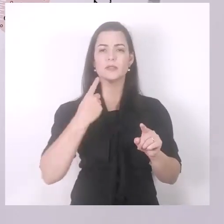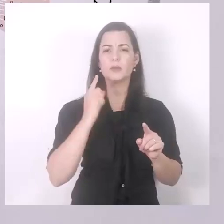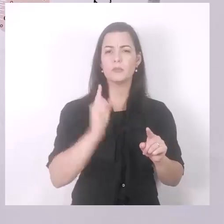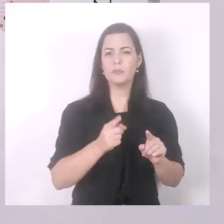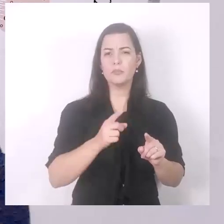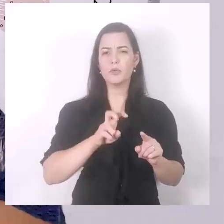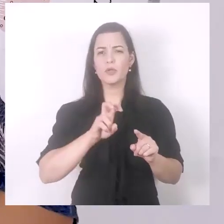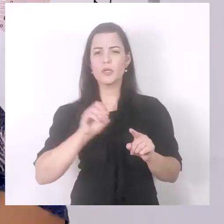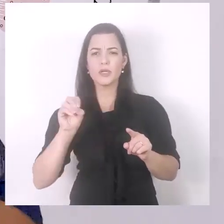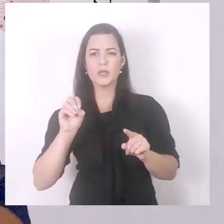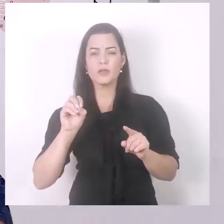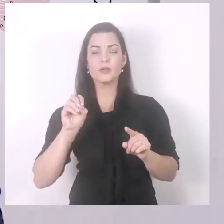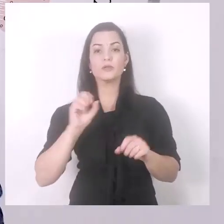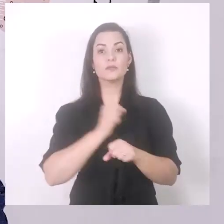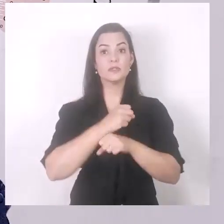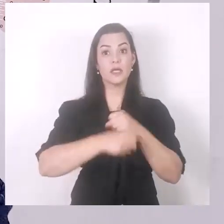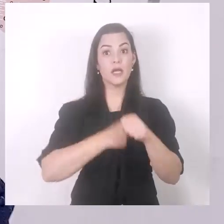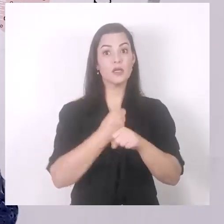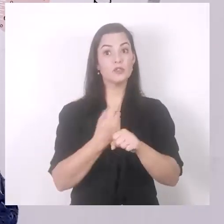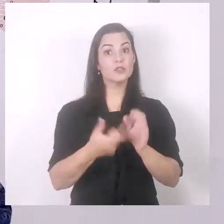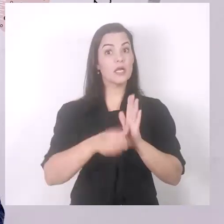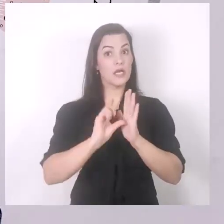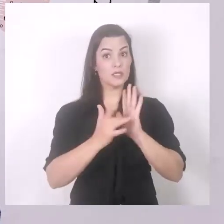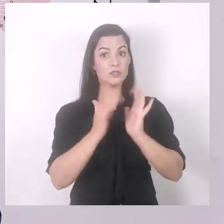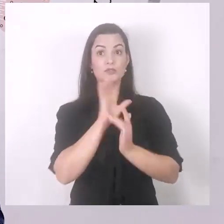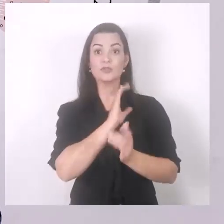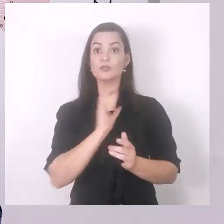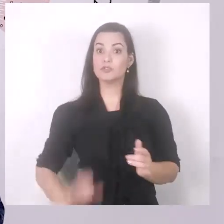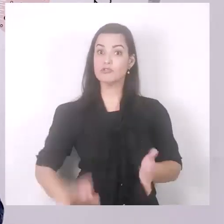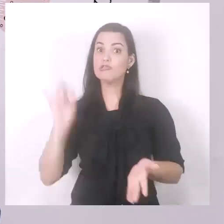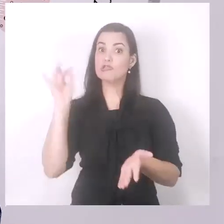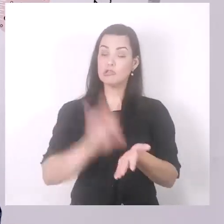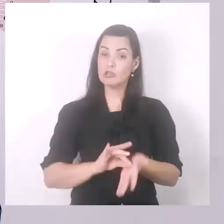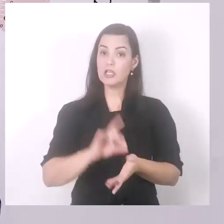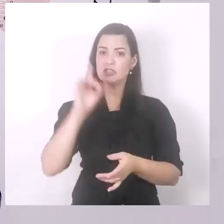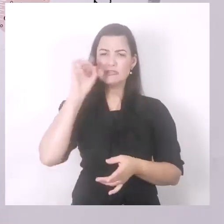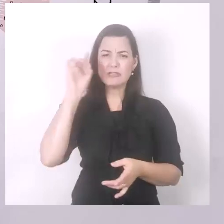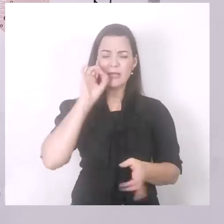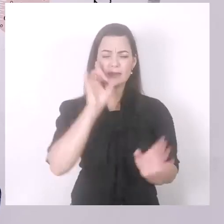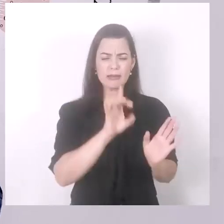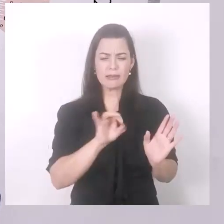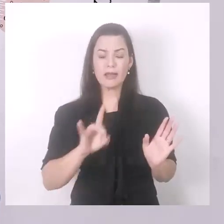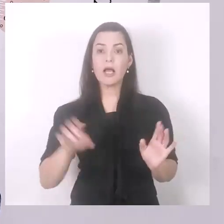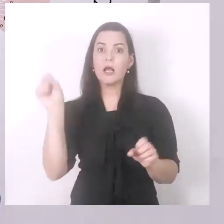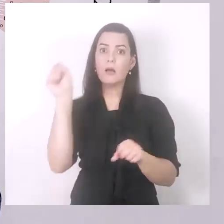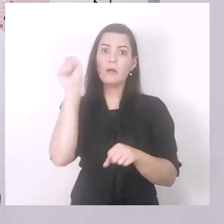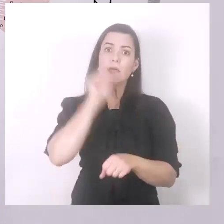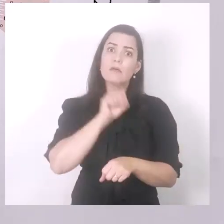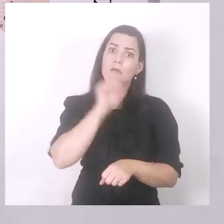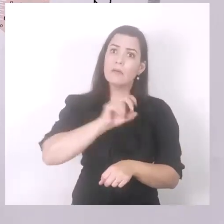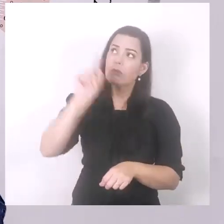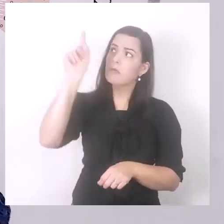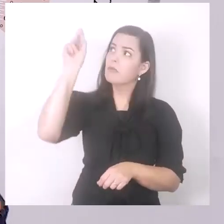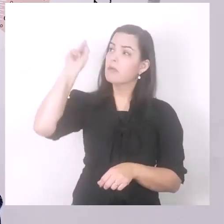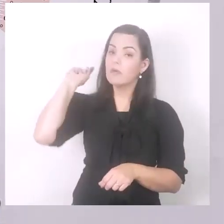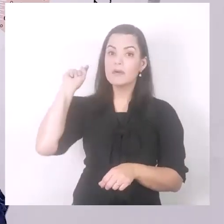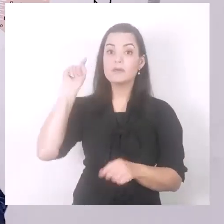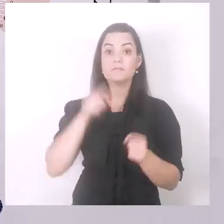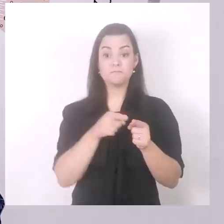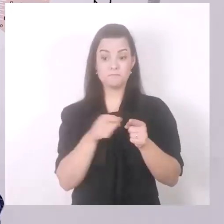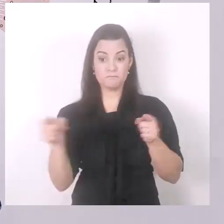anos antes de Cristo. Todas essas datas, com certeza bem antigas, né? Nesses momentos da história, já